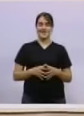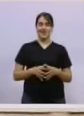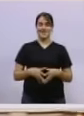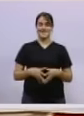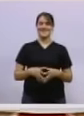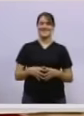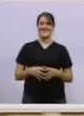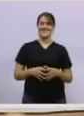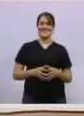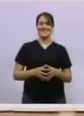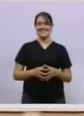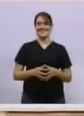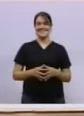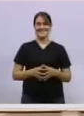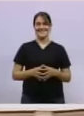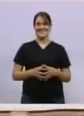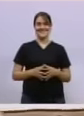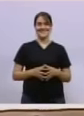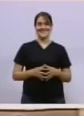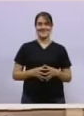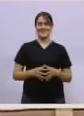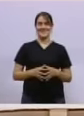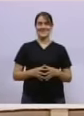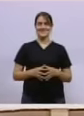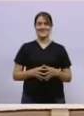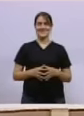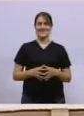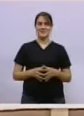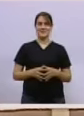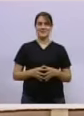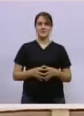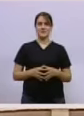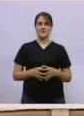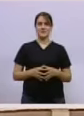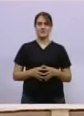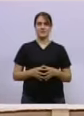Se você faz o sacrifício daquele momento, você terá um